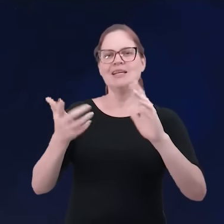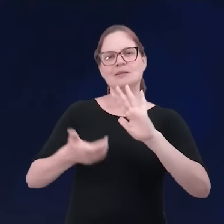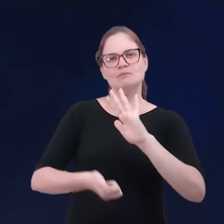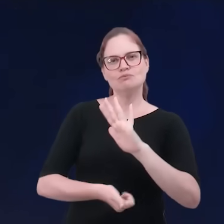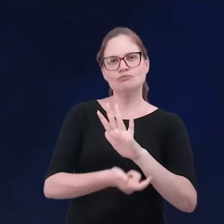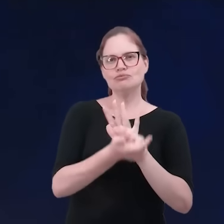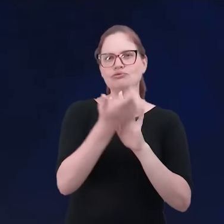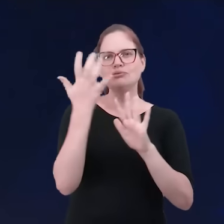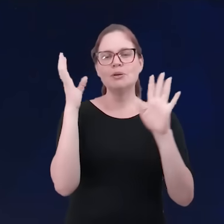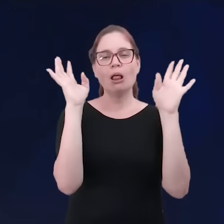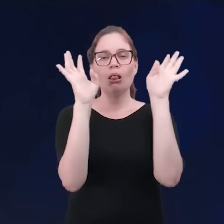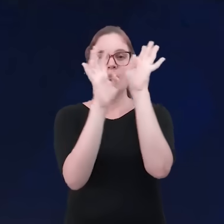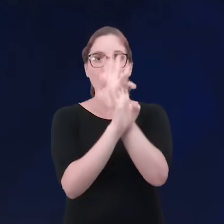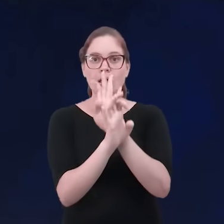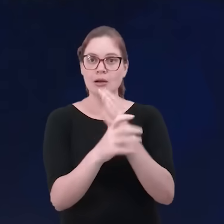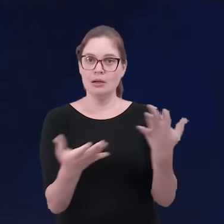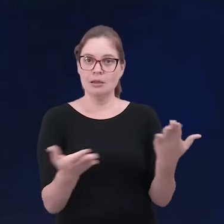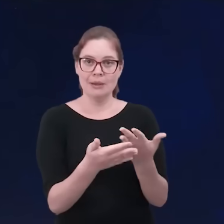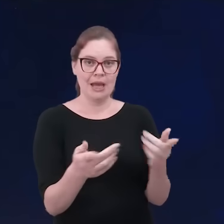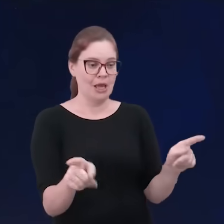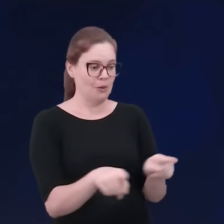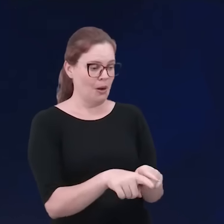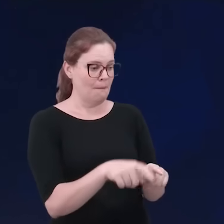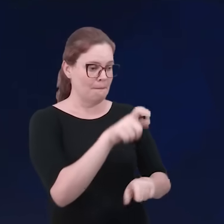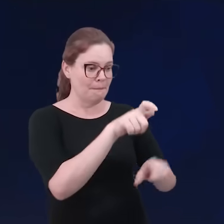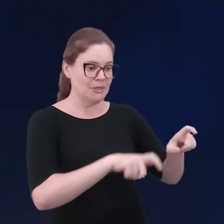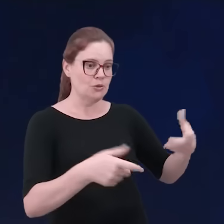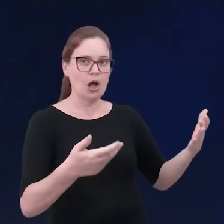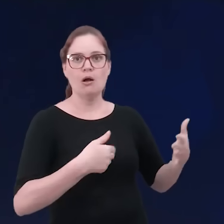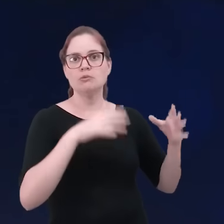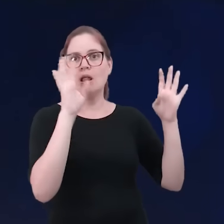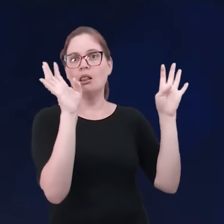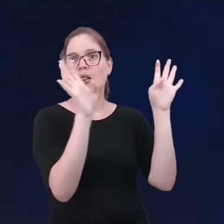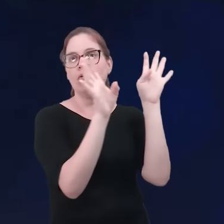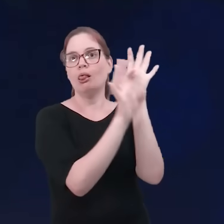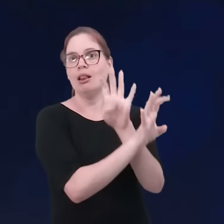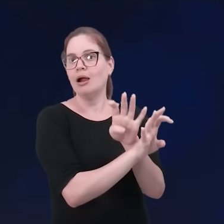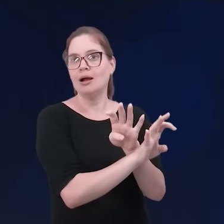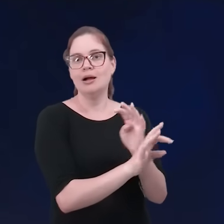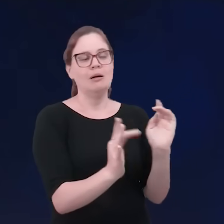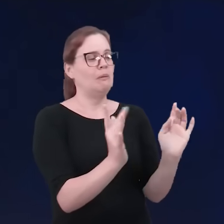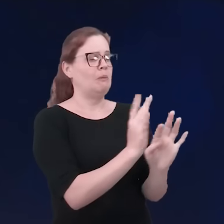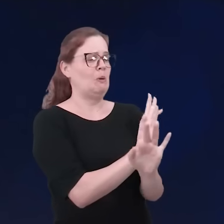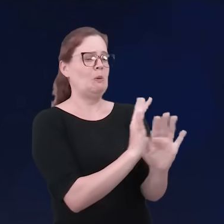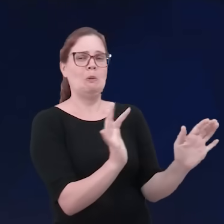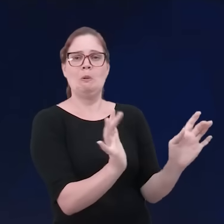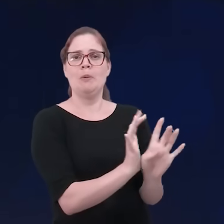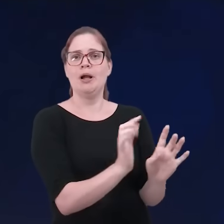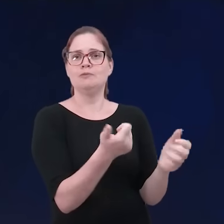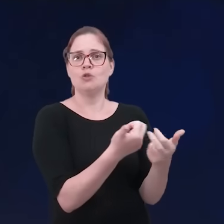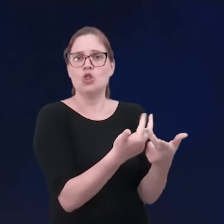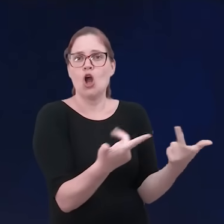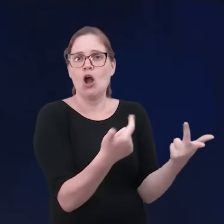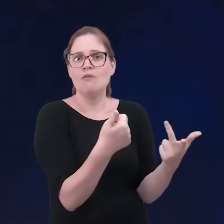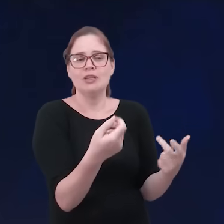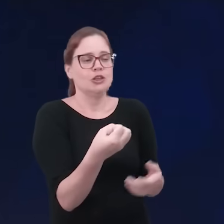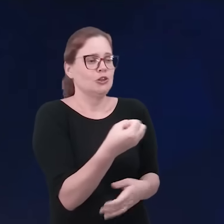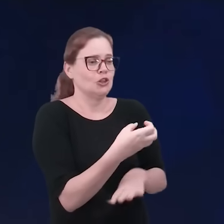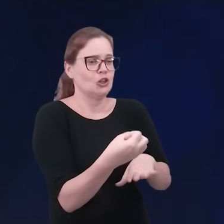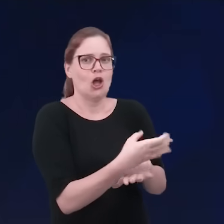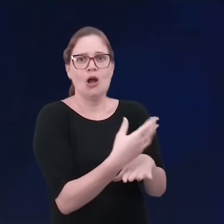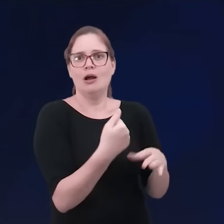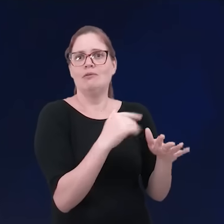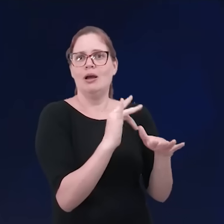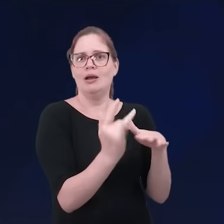esse momento, onde o homem está envolvido com tantas coisas, né? Coisas novas, tá a